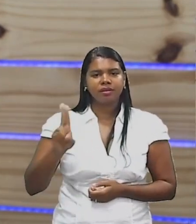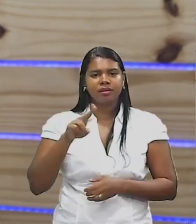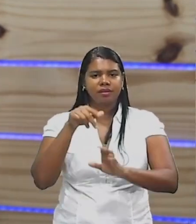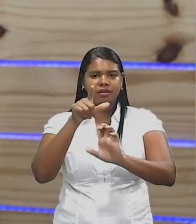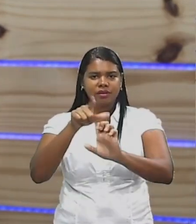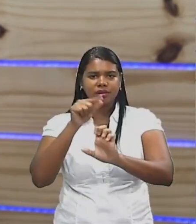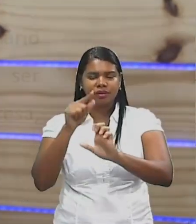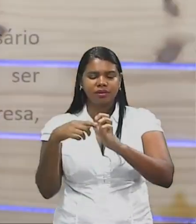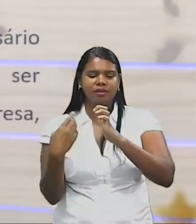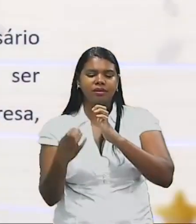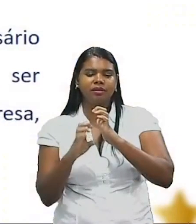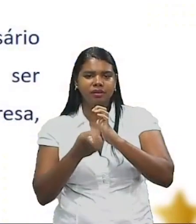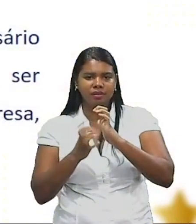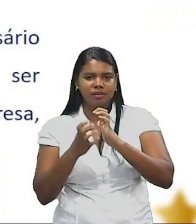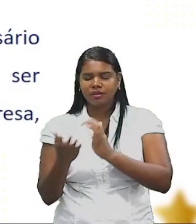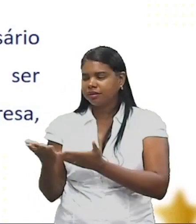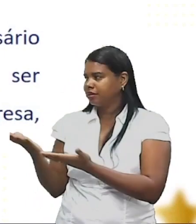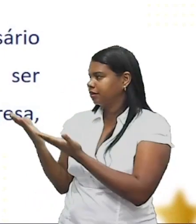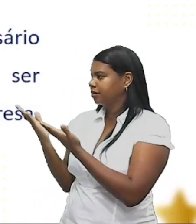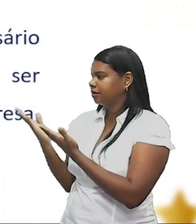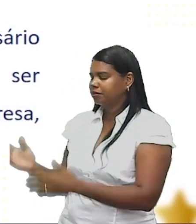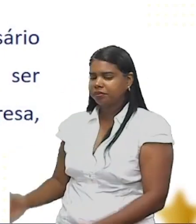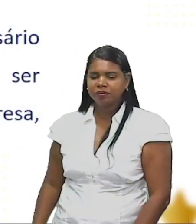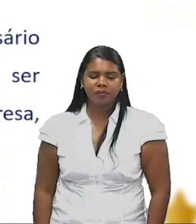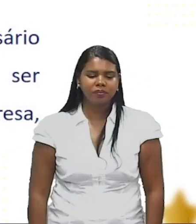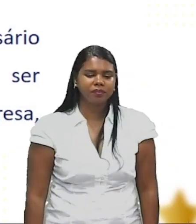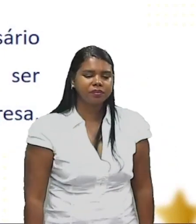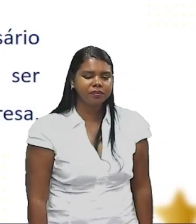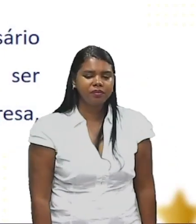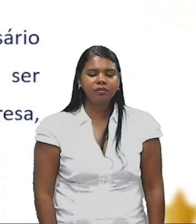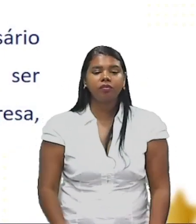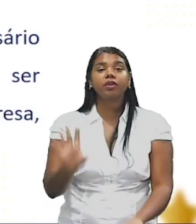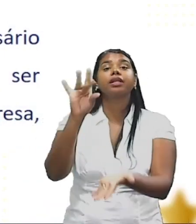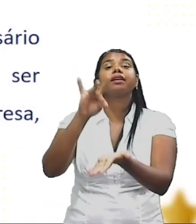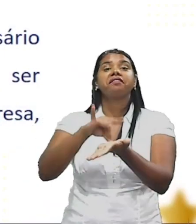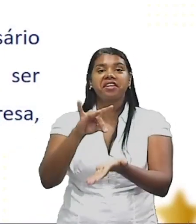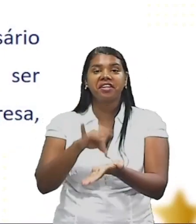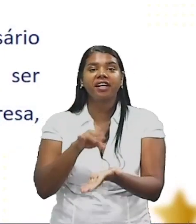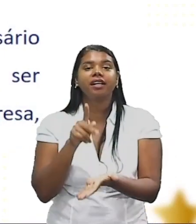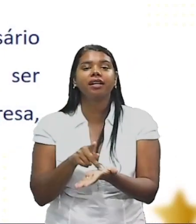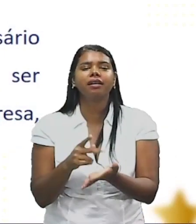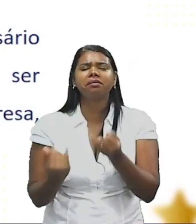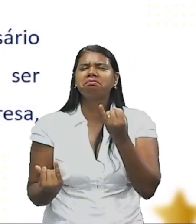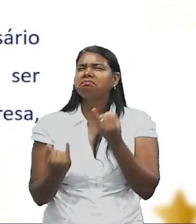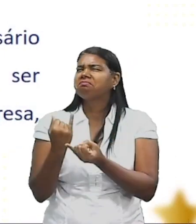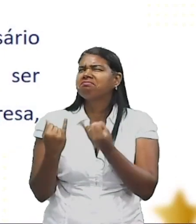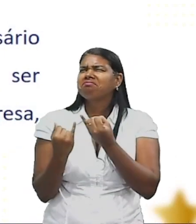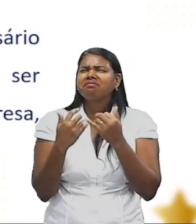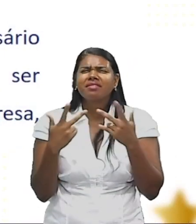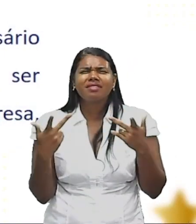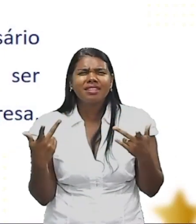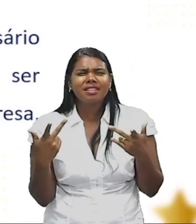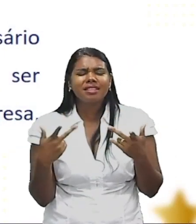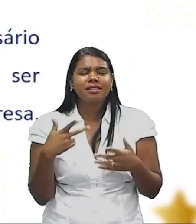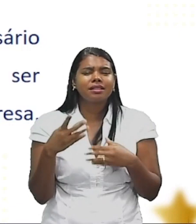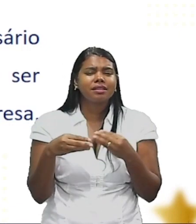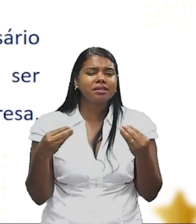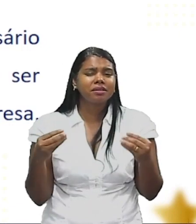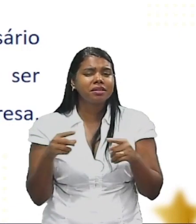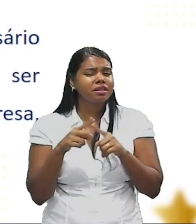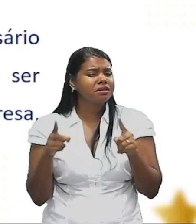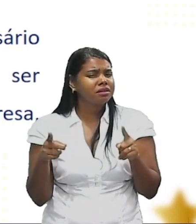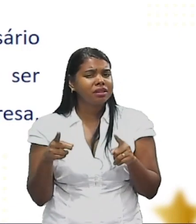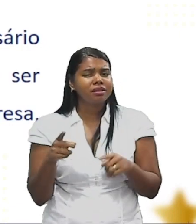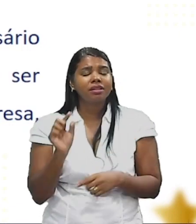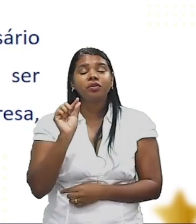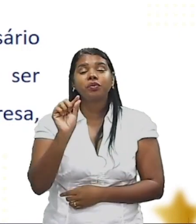empresas, ok? Uma coisa interessante chamada momentos da verdade. Momentos da verdade parece uma coisa até mais mística, né? Mas nada mais